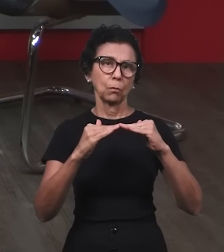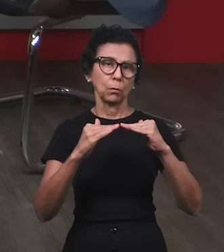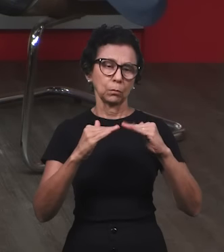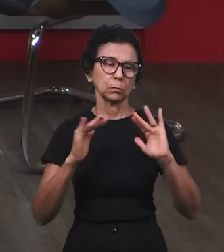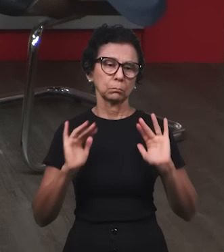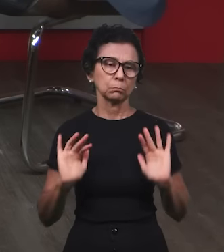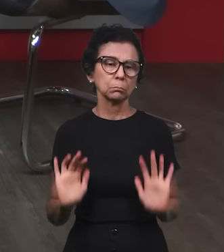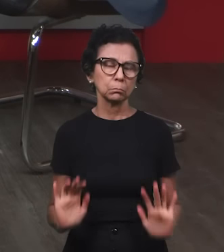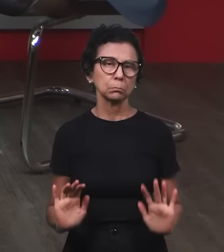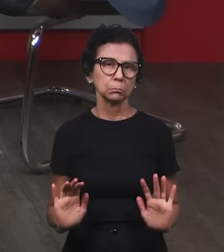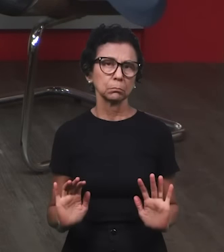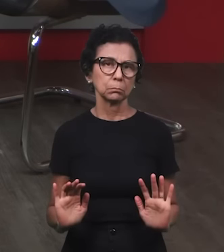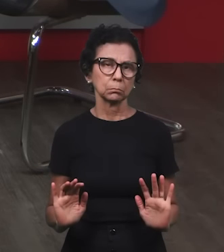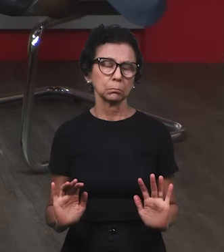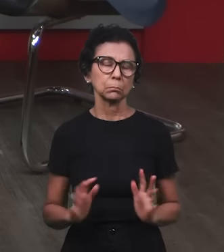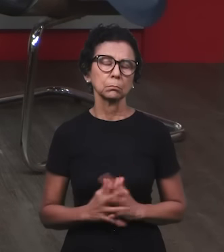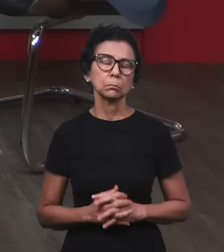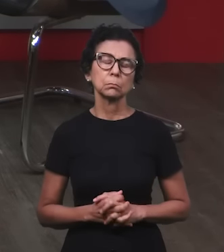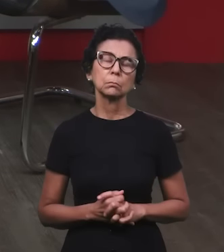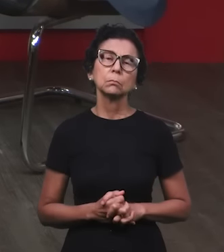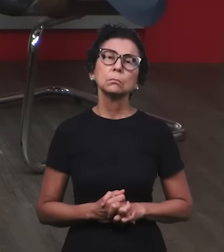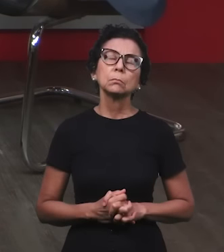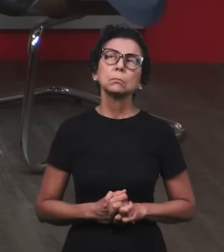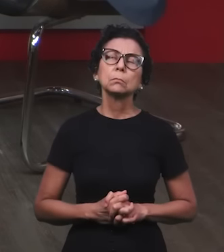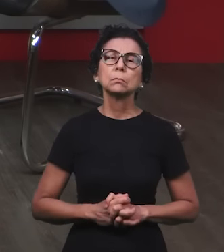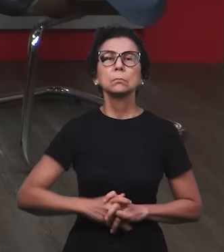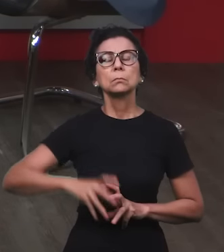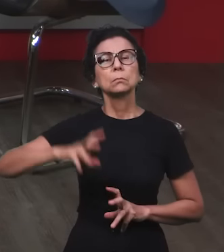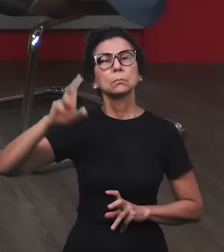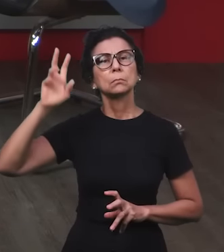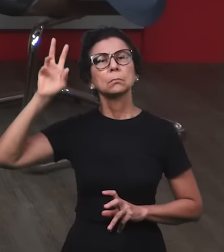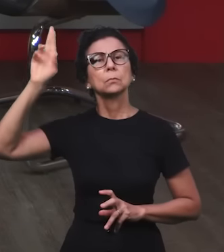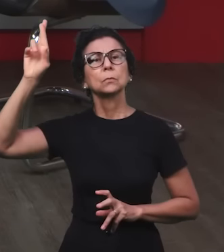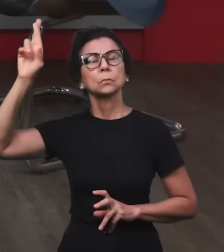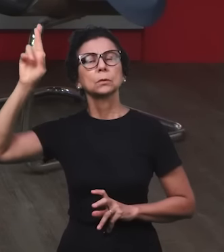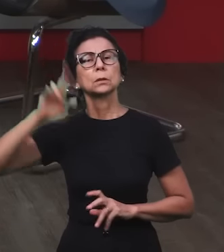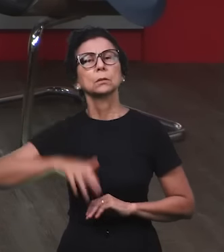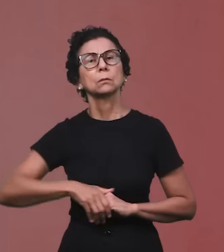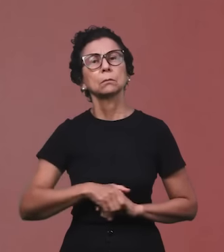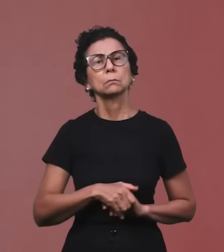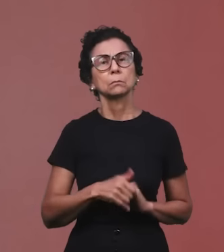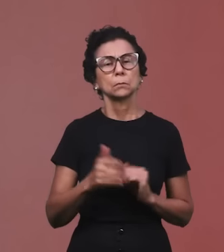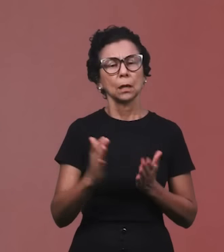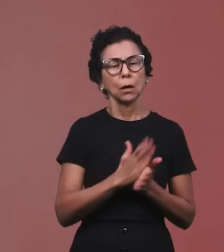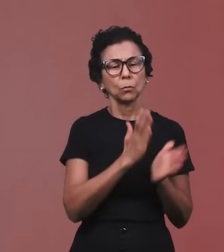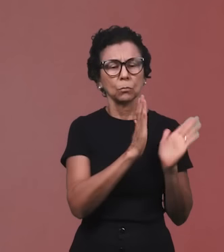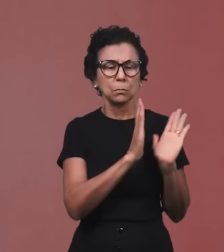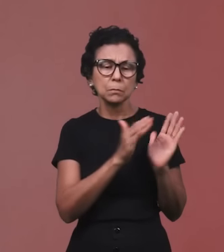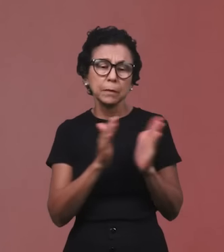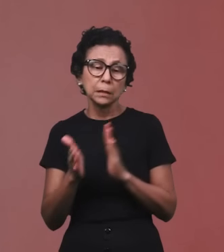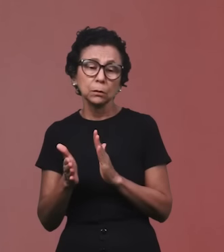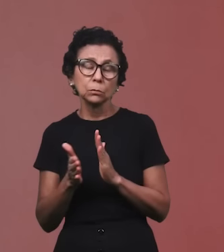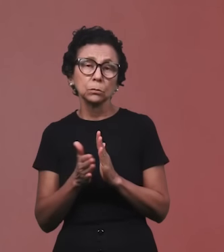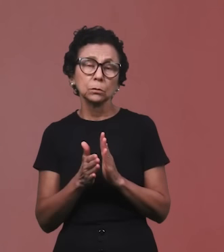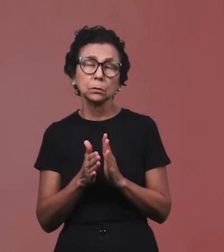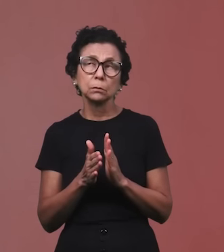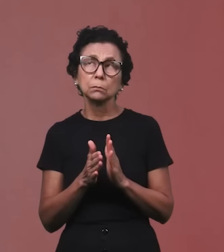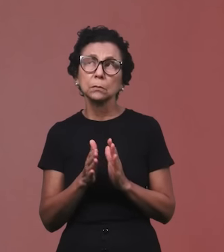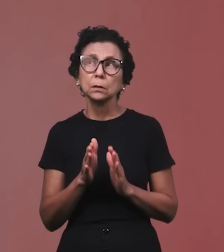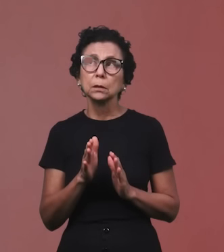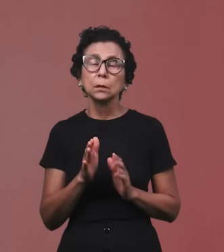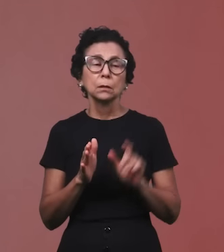a aliança do Velho Testamento. E o Senhor, em episódios, você usava um homem